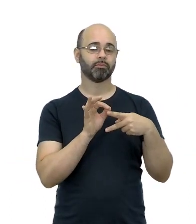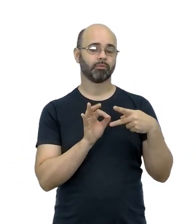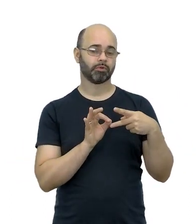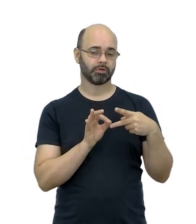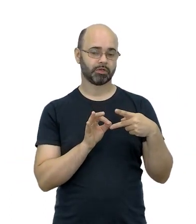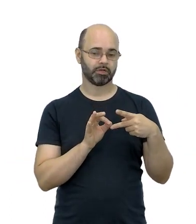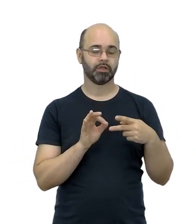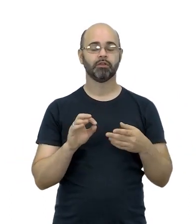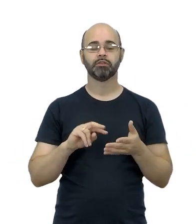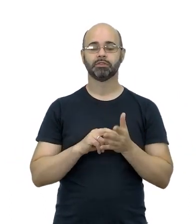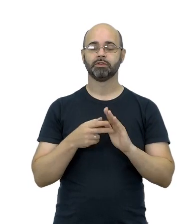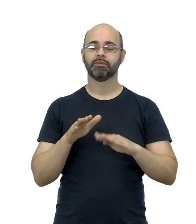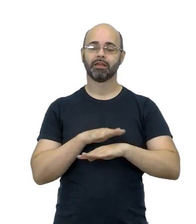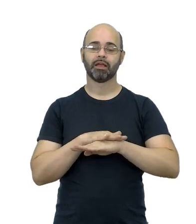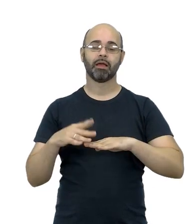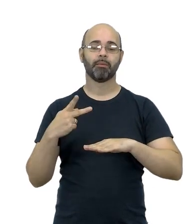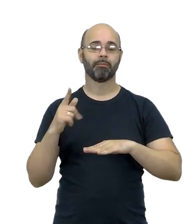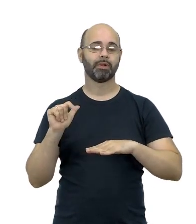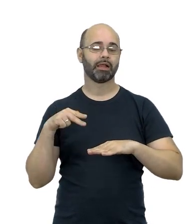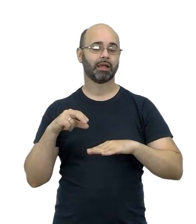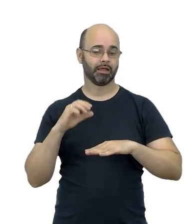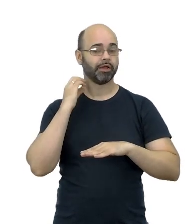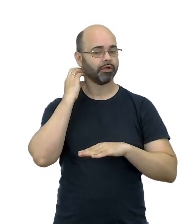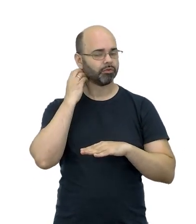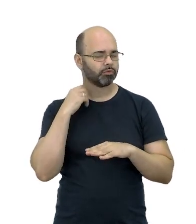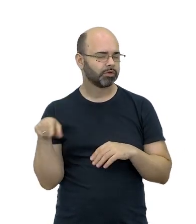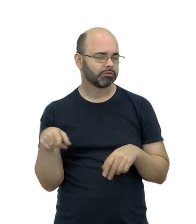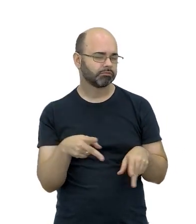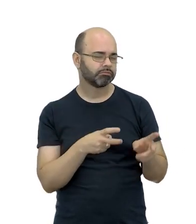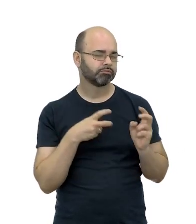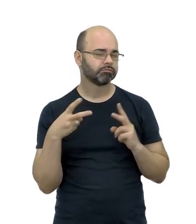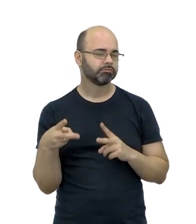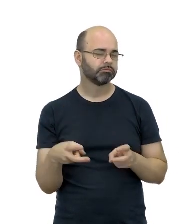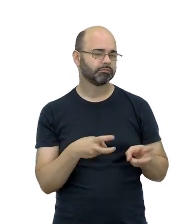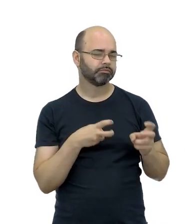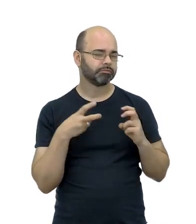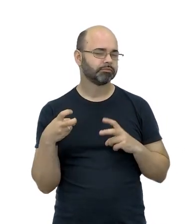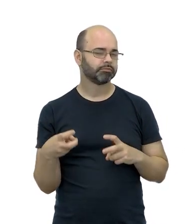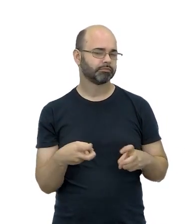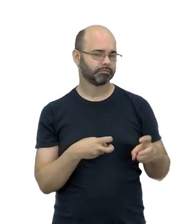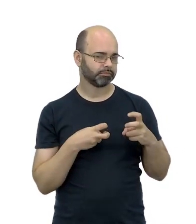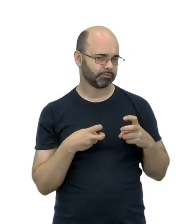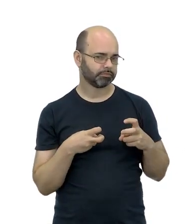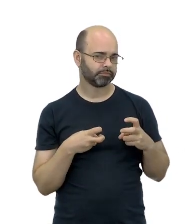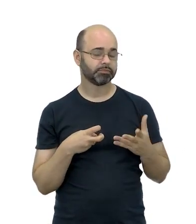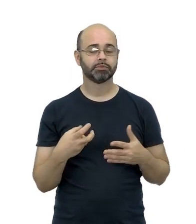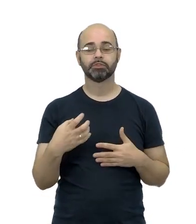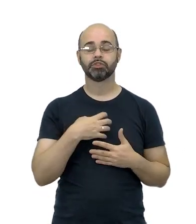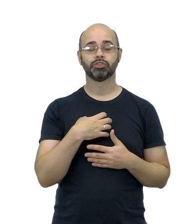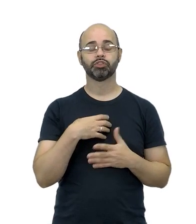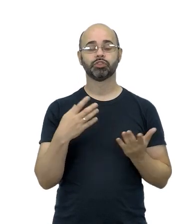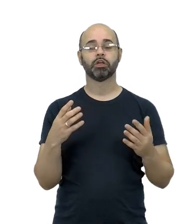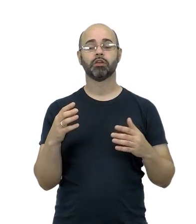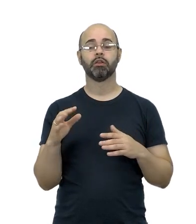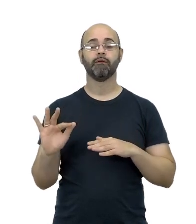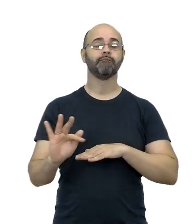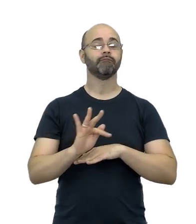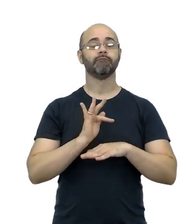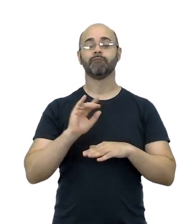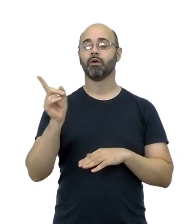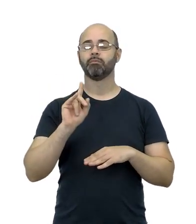a partir da observação e vão definir aí através de uma maneira não formal, na própria